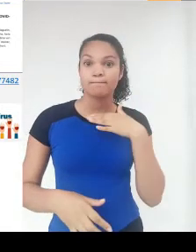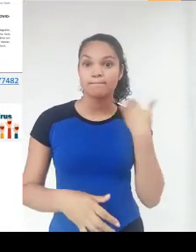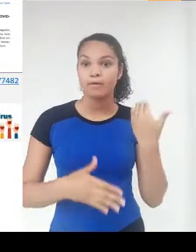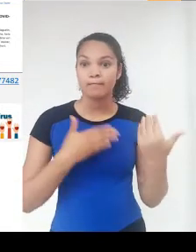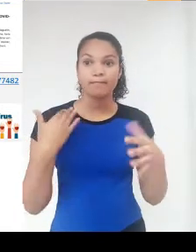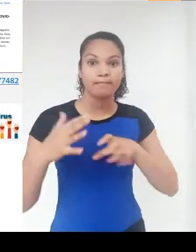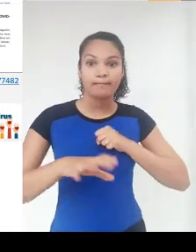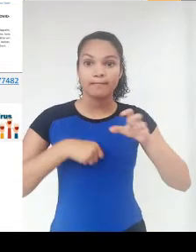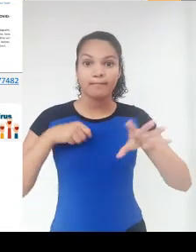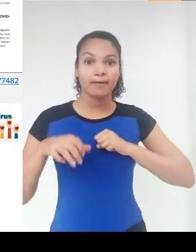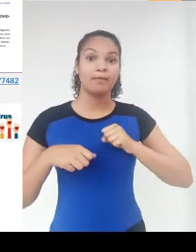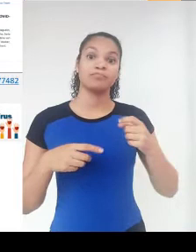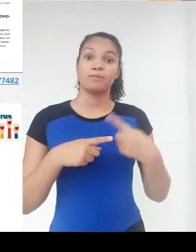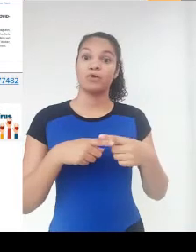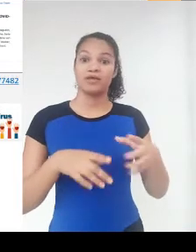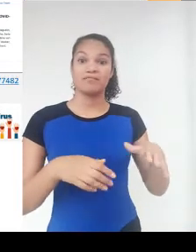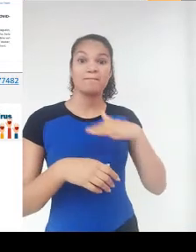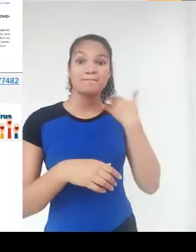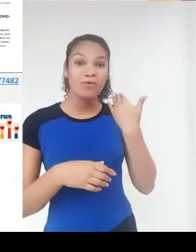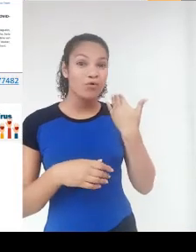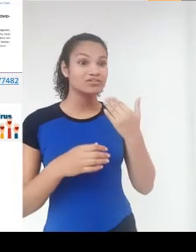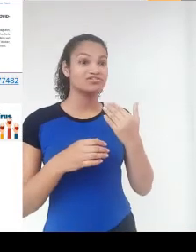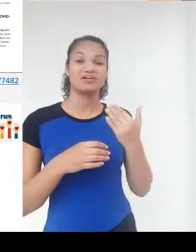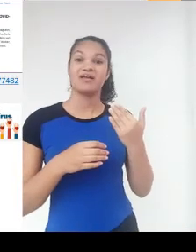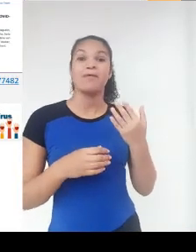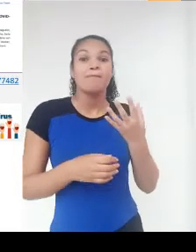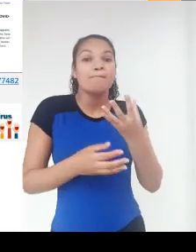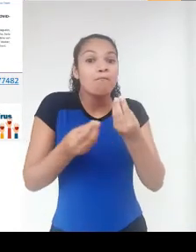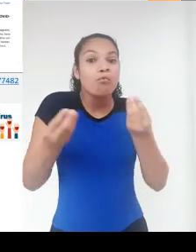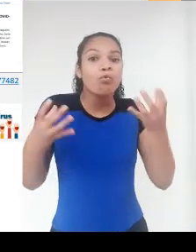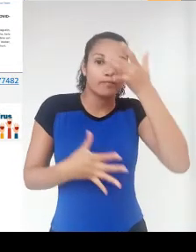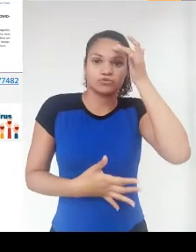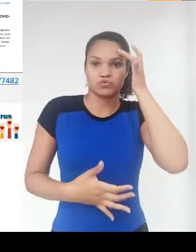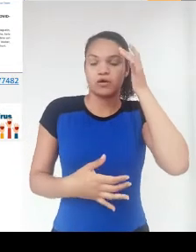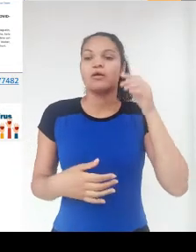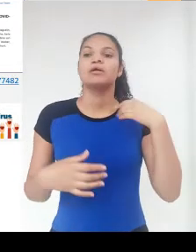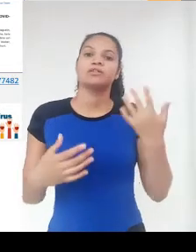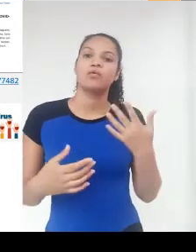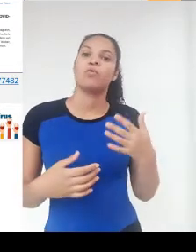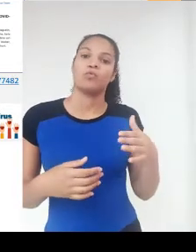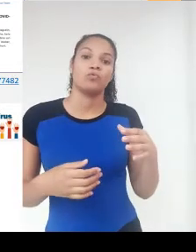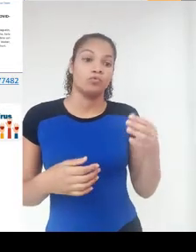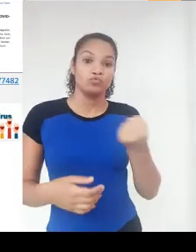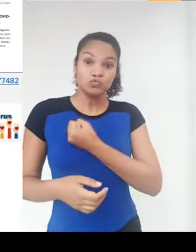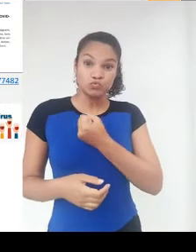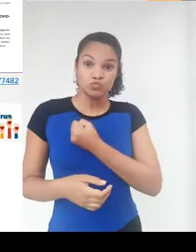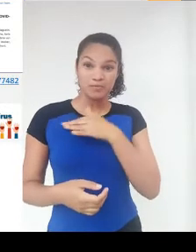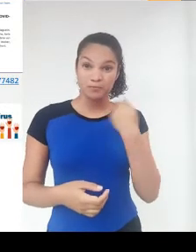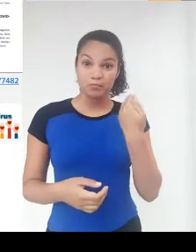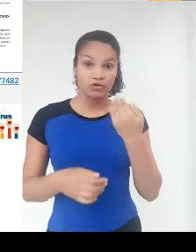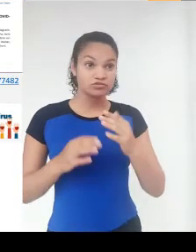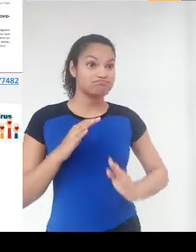um número muito grande de pessoas infectadas, é muito grande. Então, você vai ter uma mortalidade em números absolutos